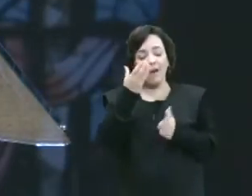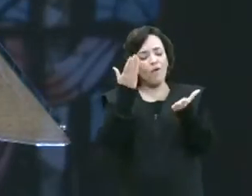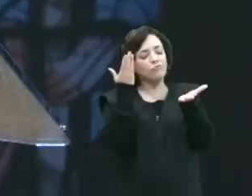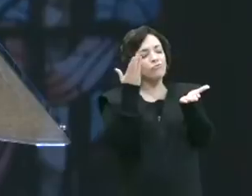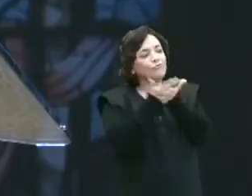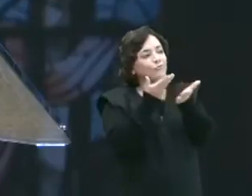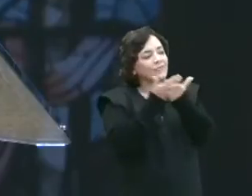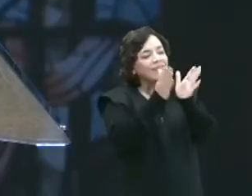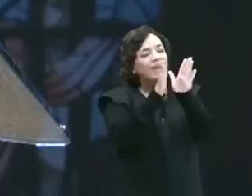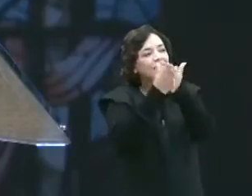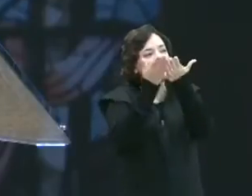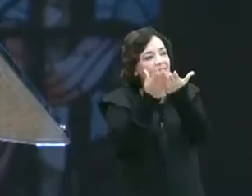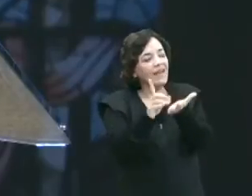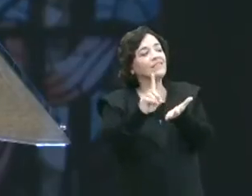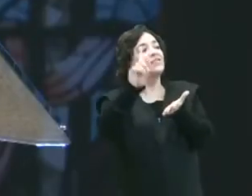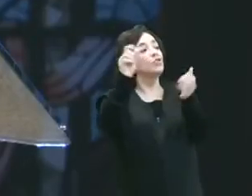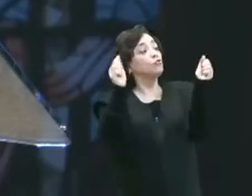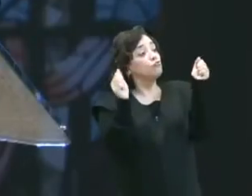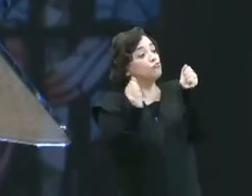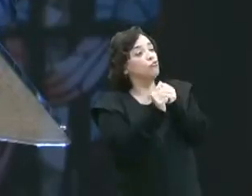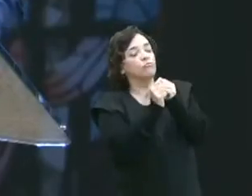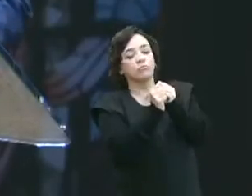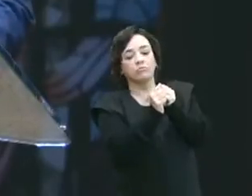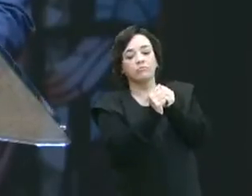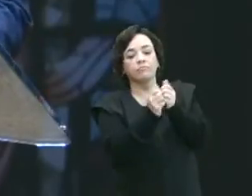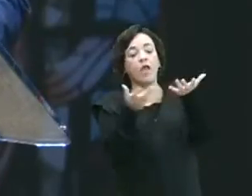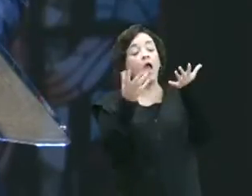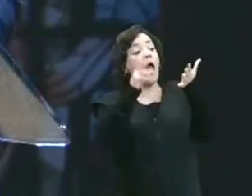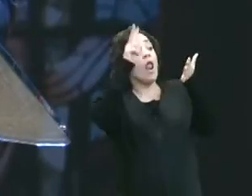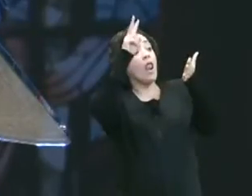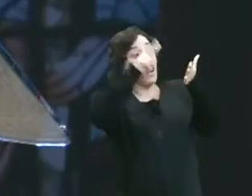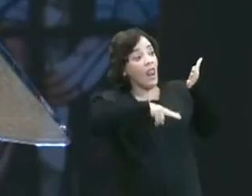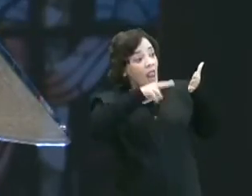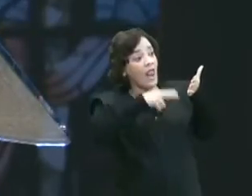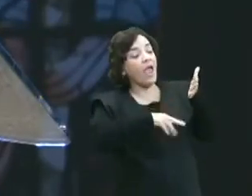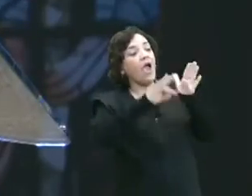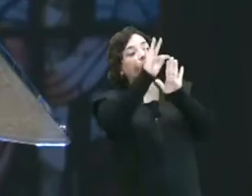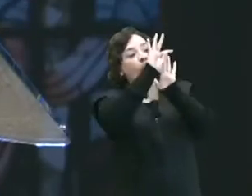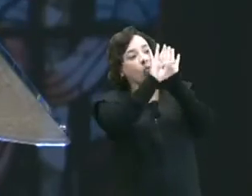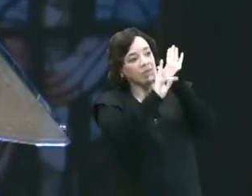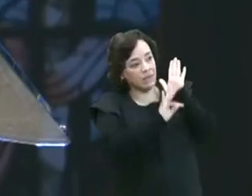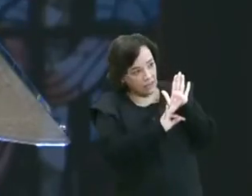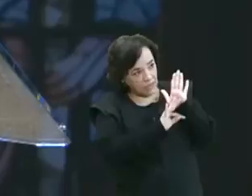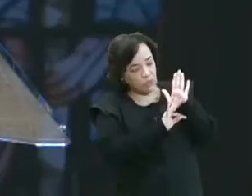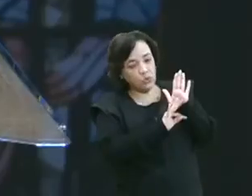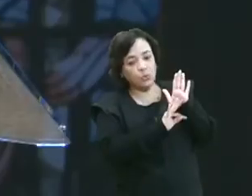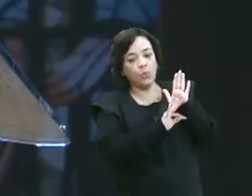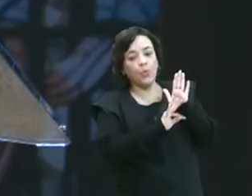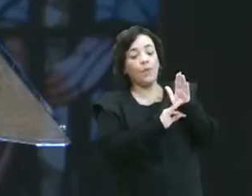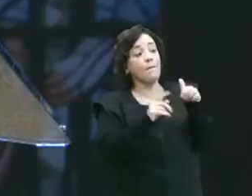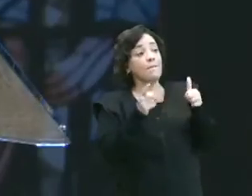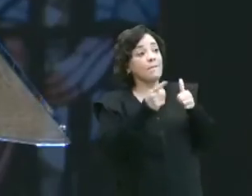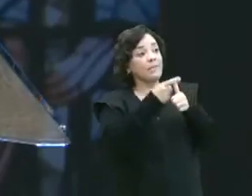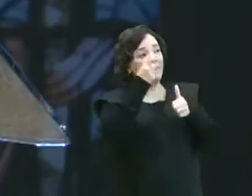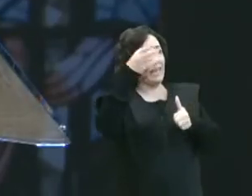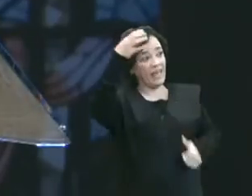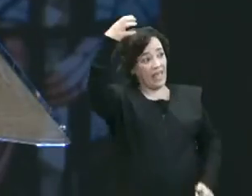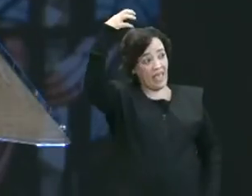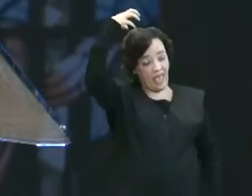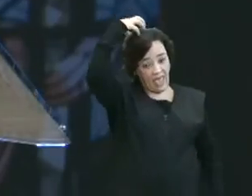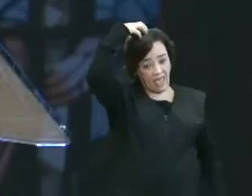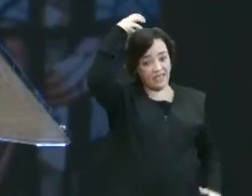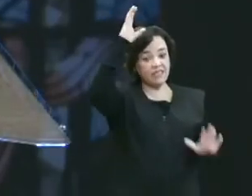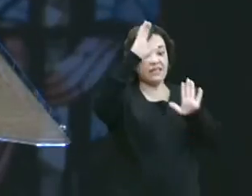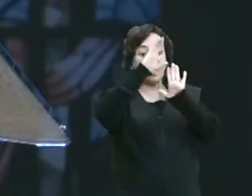Deus juntos. Eu queria ler com os irmãos o texto que se encontra em 1 Reis,